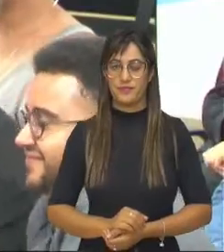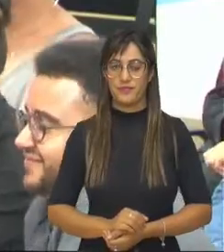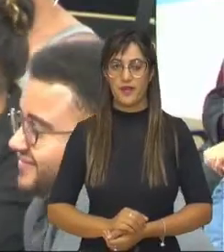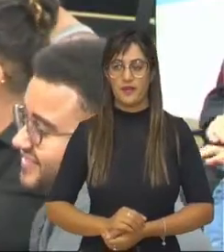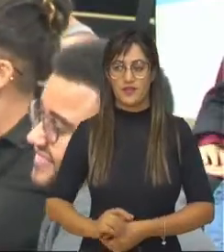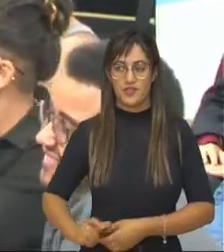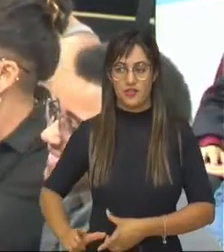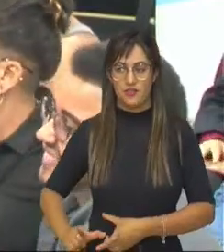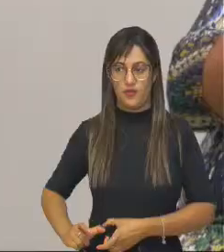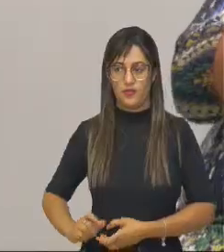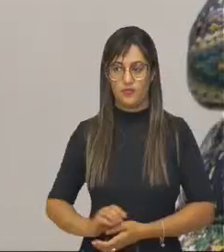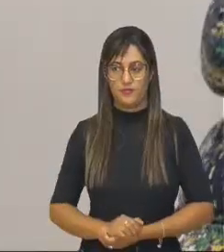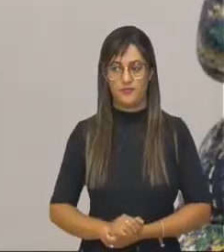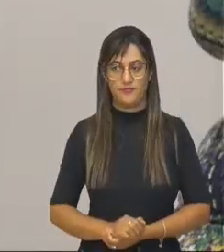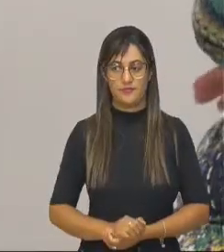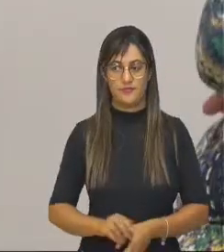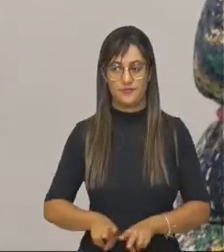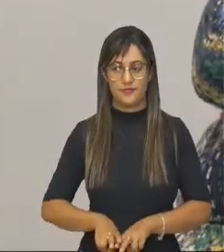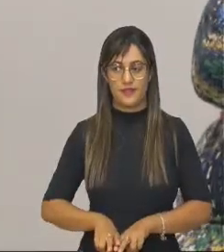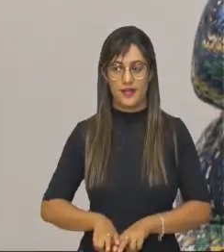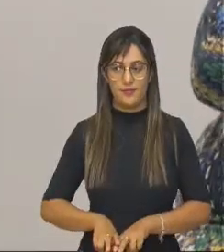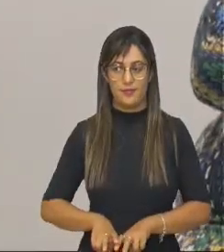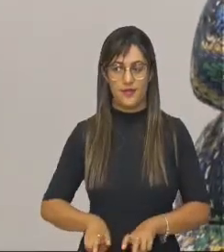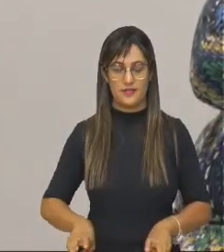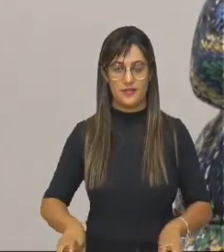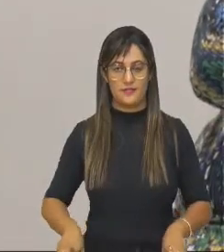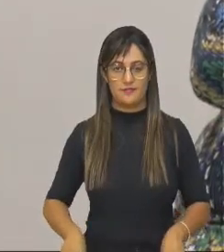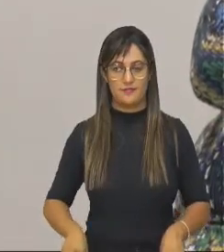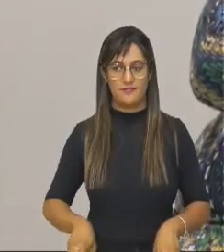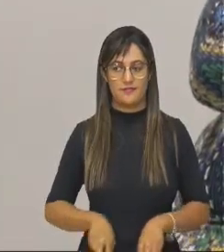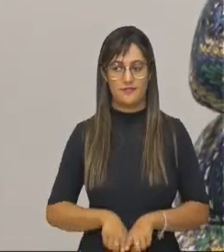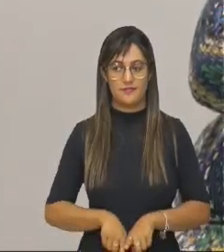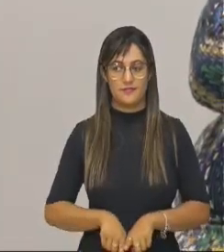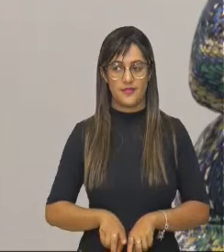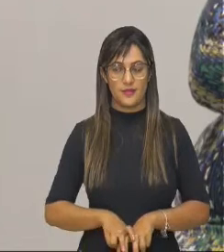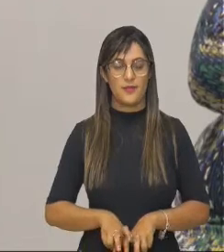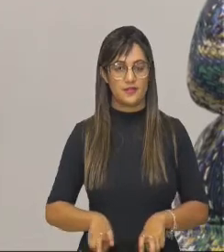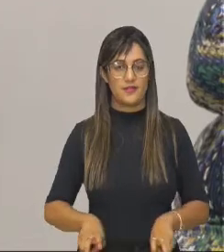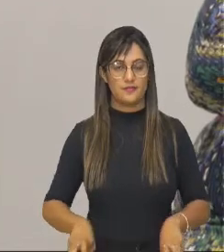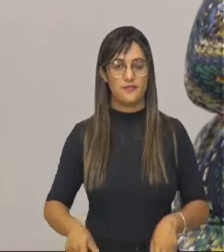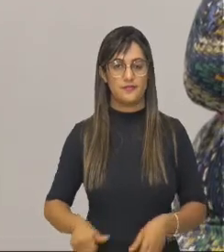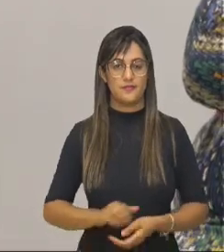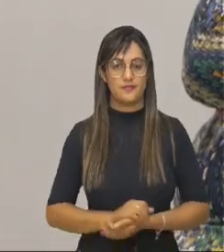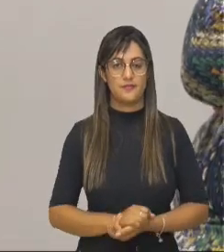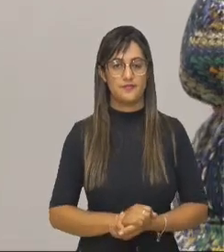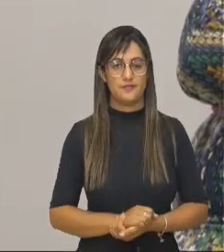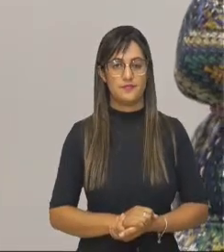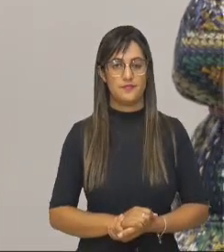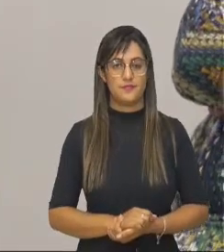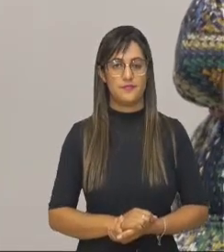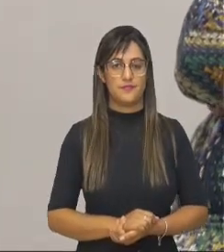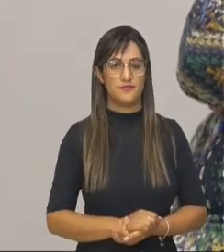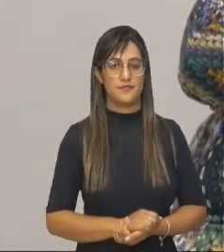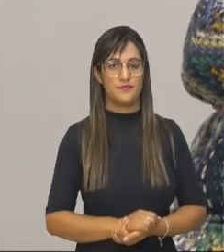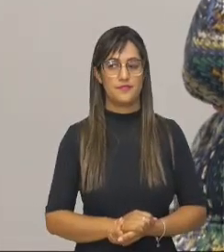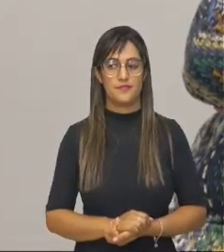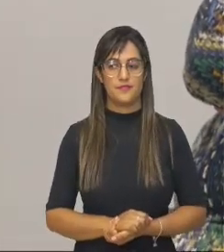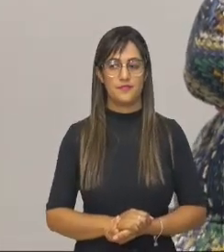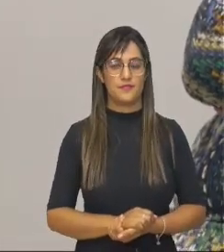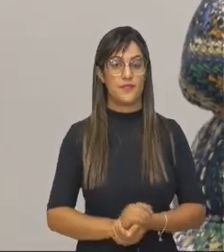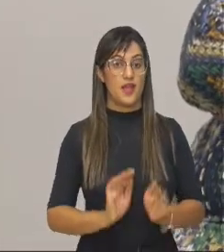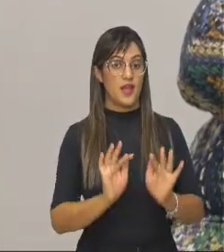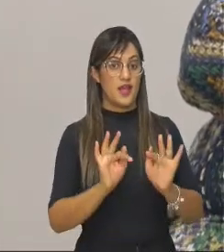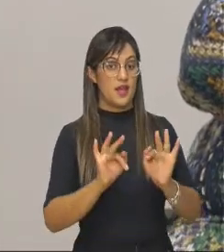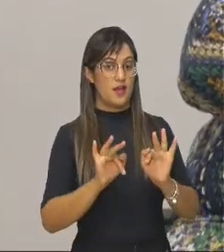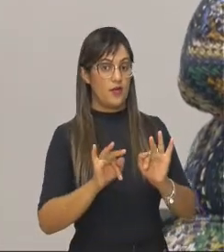E acho que com essa fala do Caru, a gente pode ir encerrando esse momento, né? A gente chegou no tempo certinho desse encerramento, o